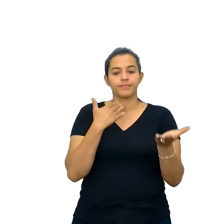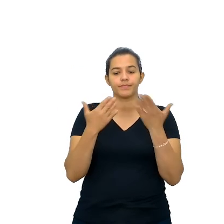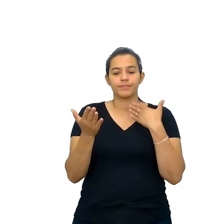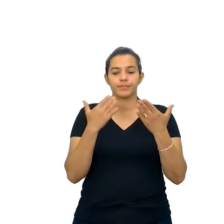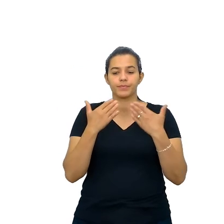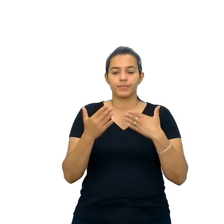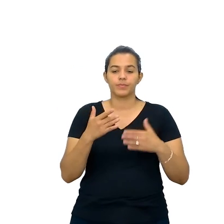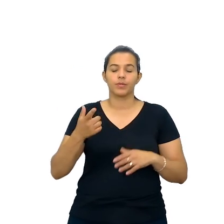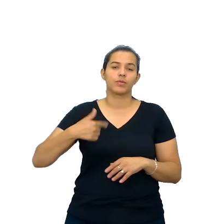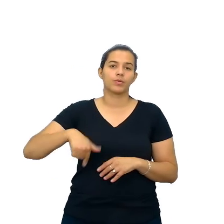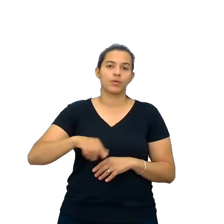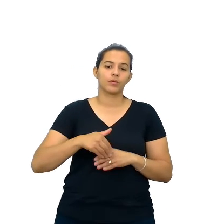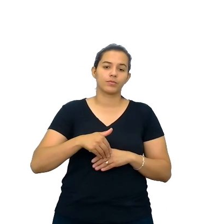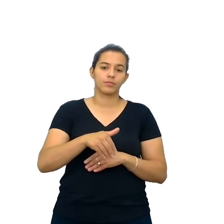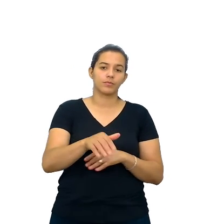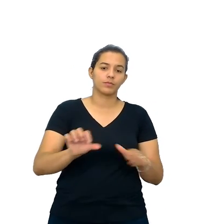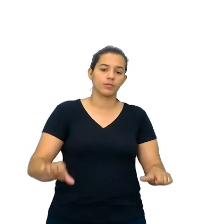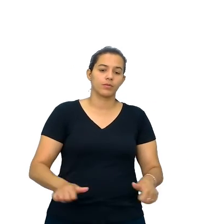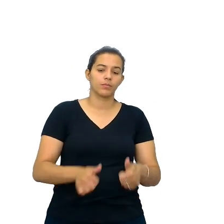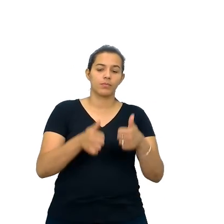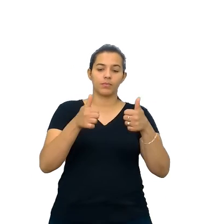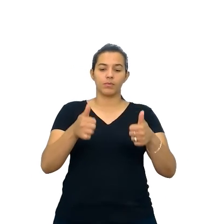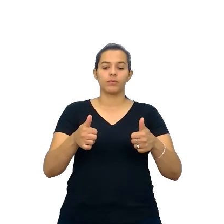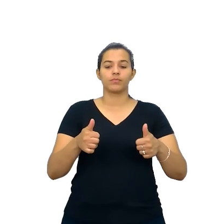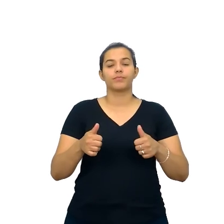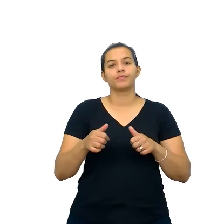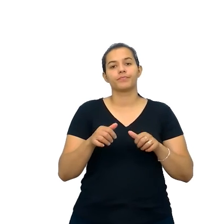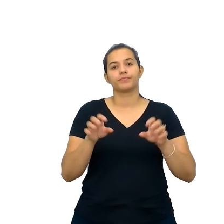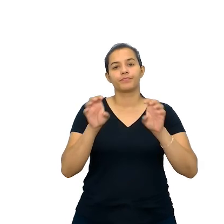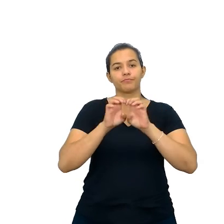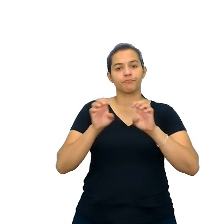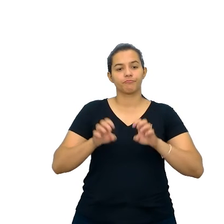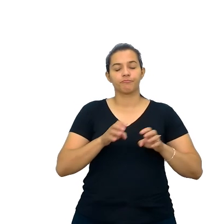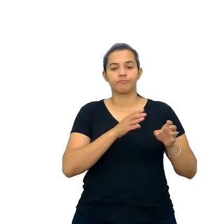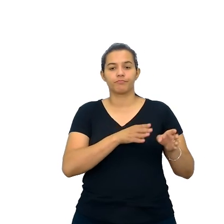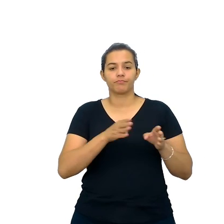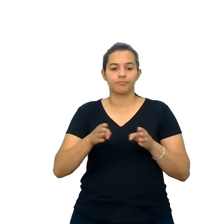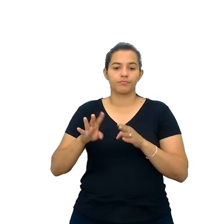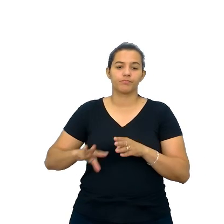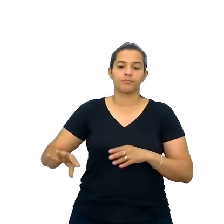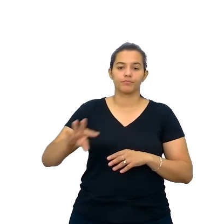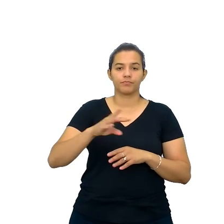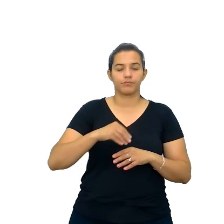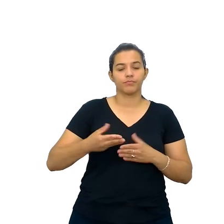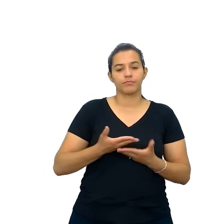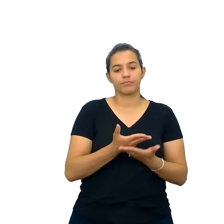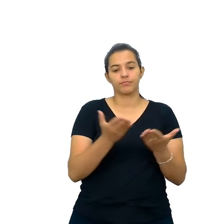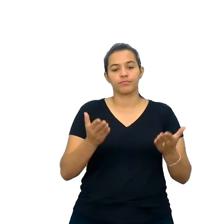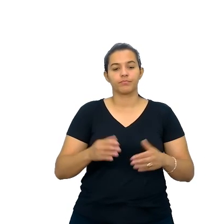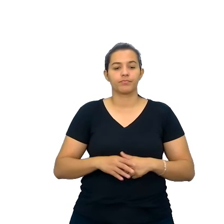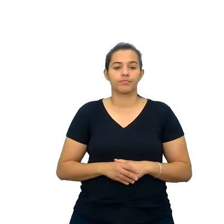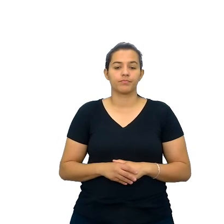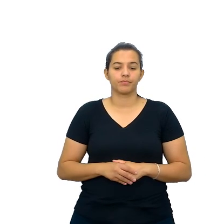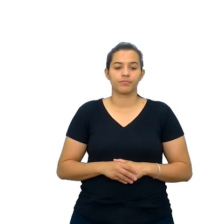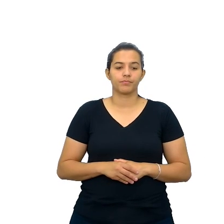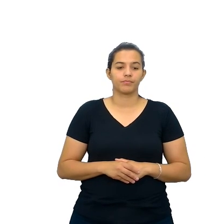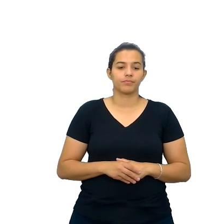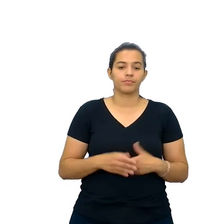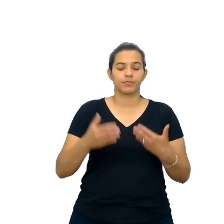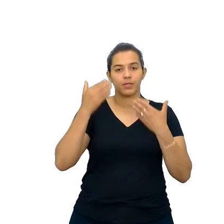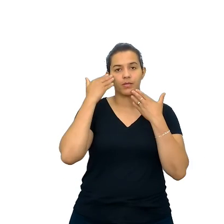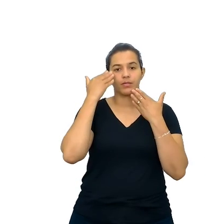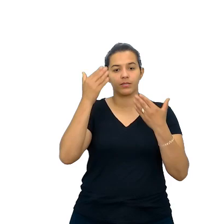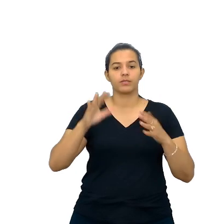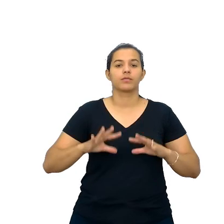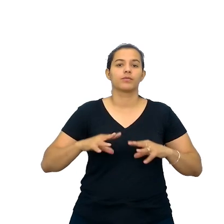possa estruturar aí o processo, né, de construção das formações com vocês, né?